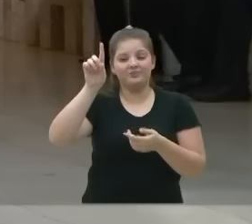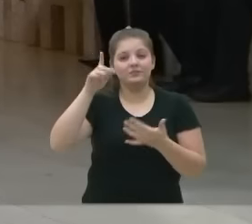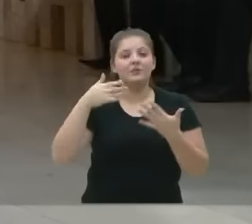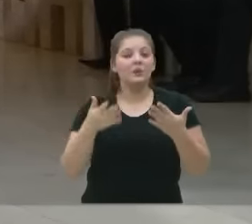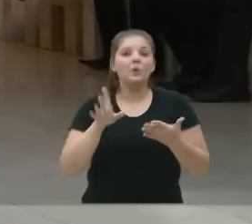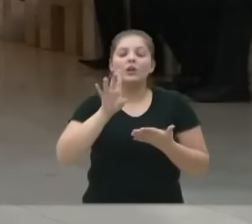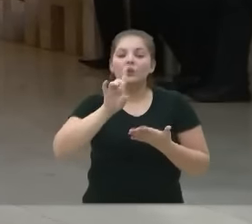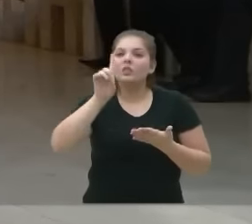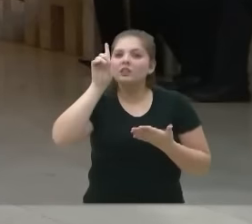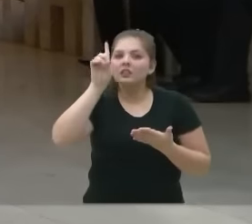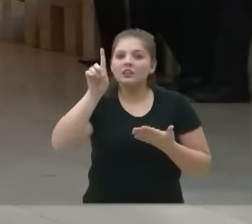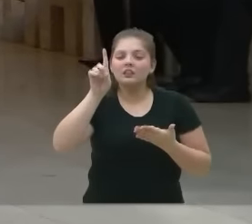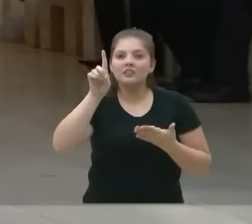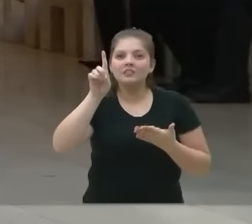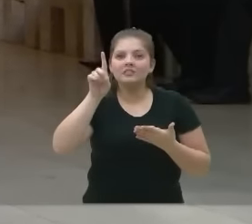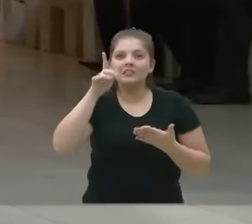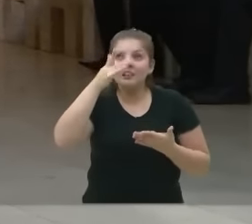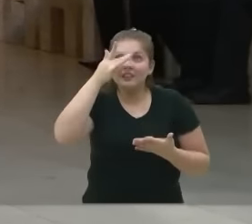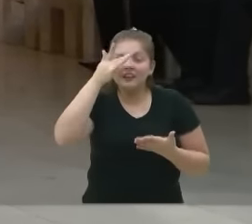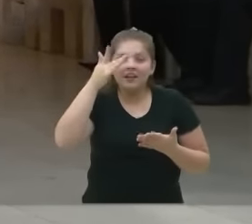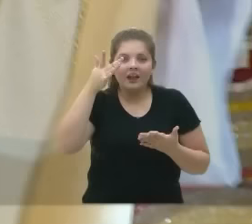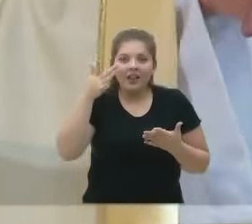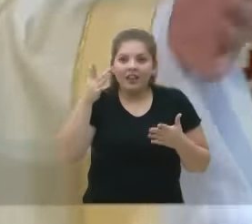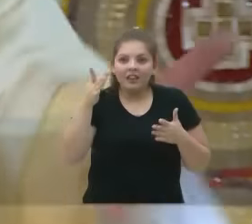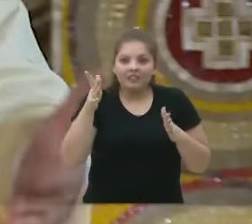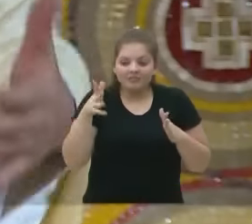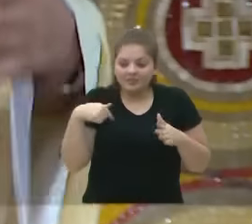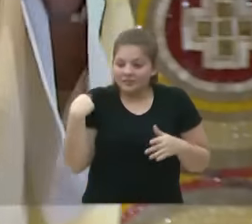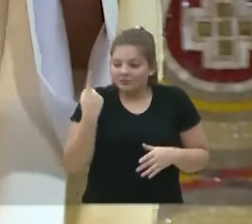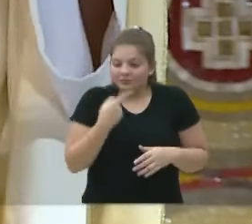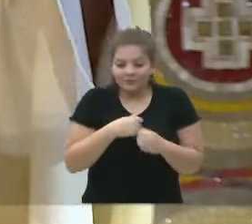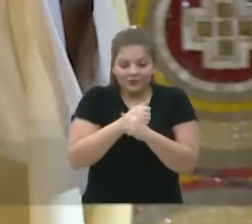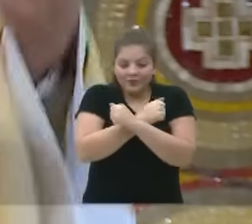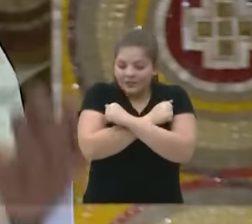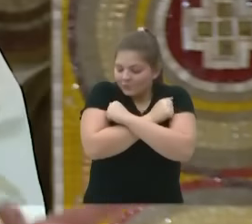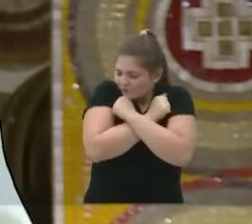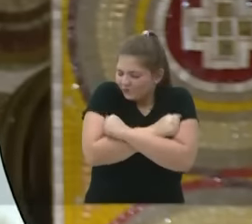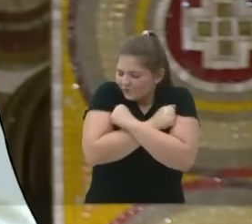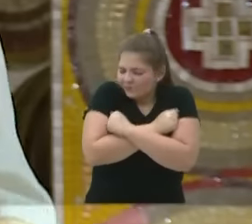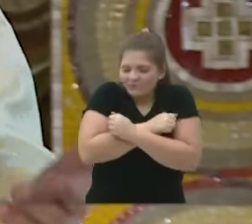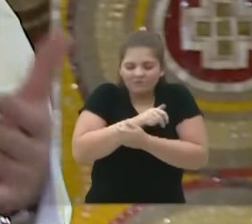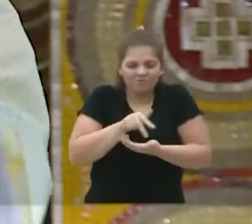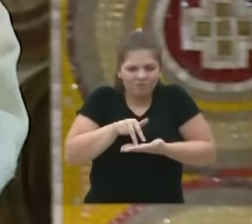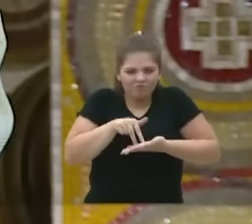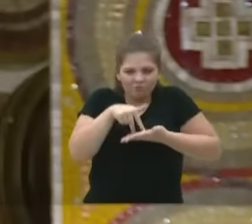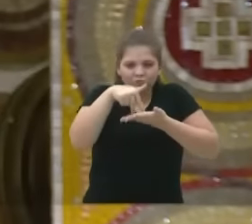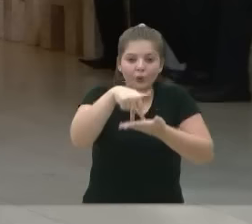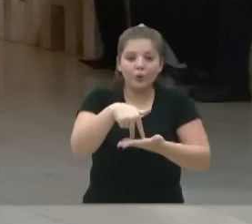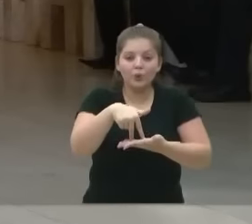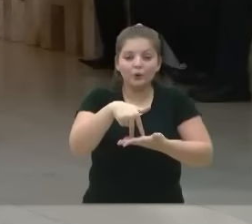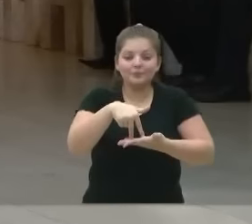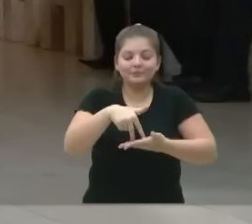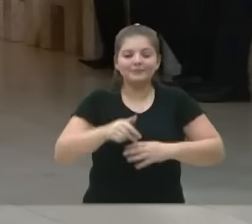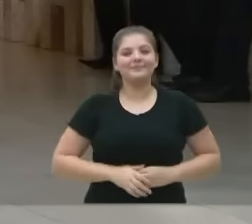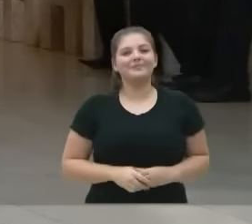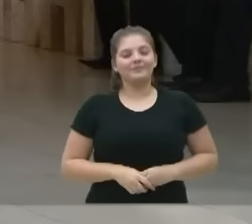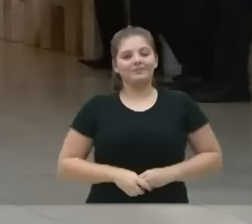enquanto Deus é aquele que nos abraça, que nos sustenta, que nos mantém.